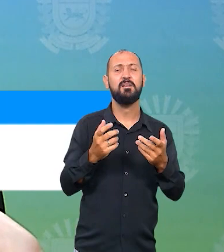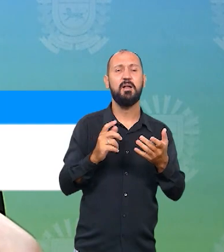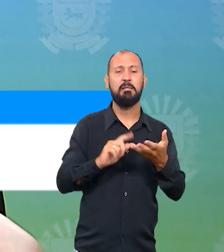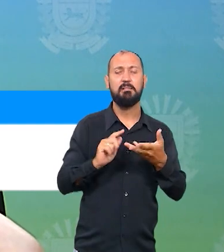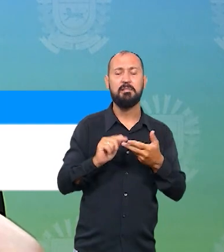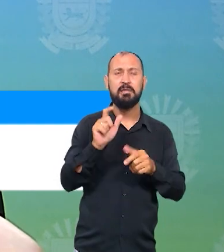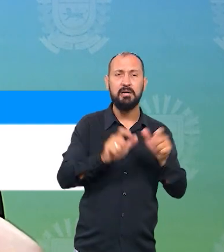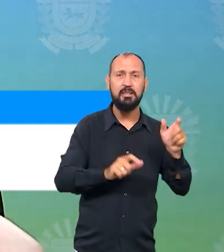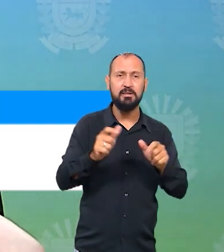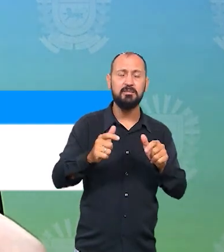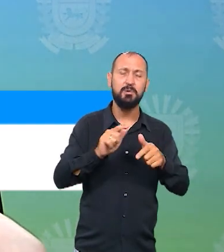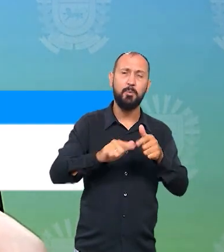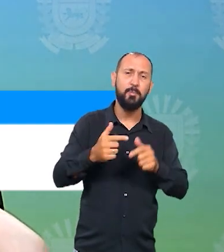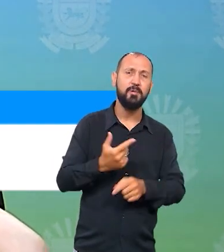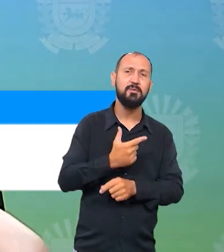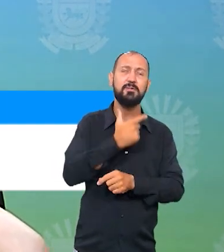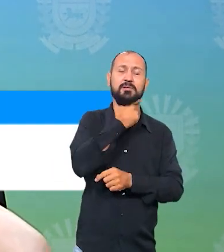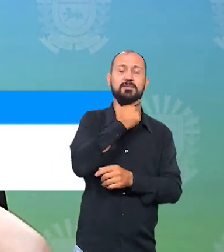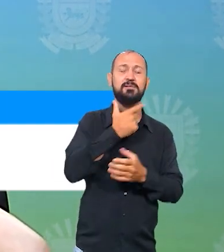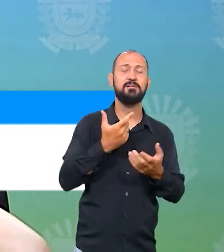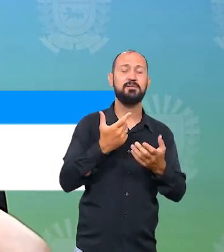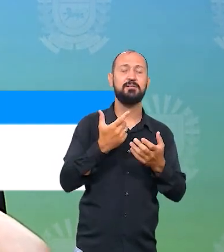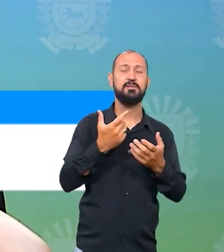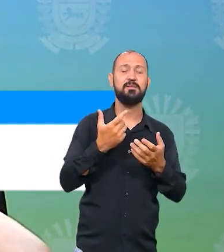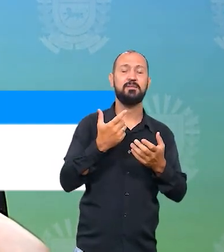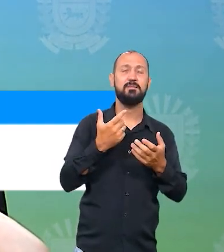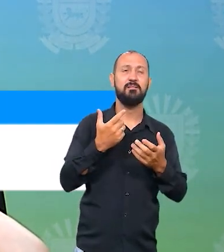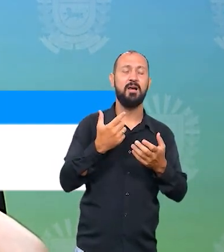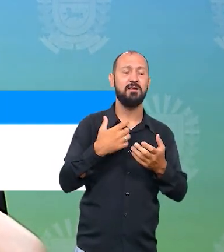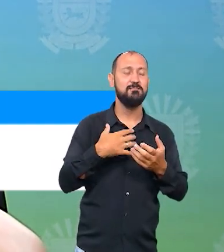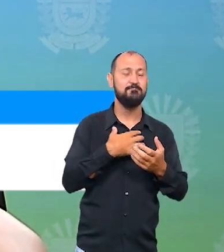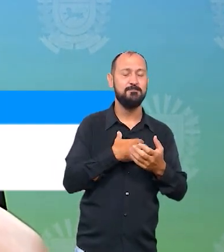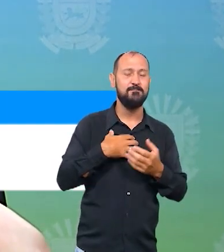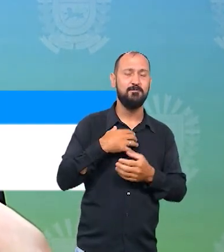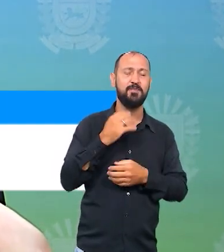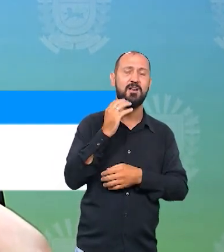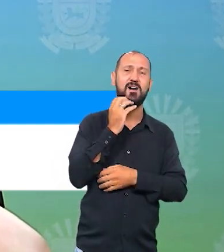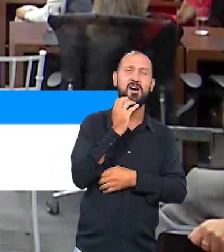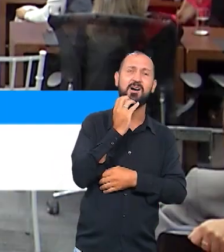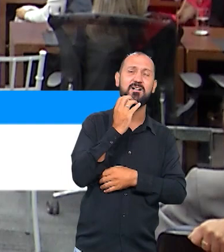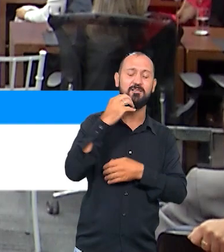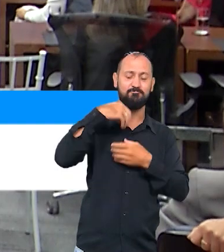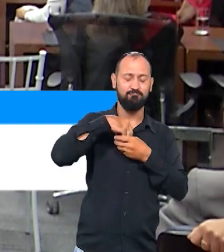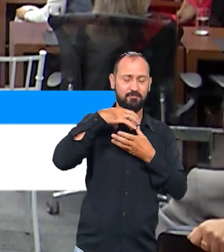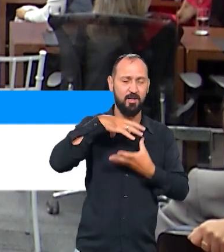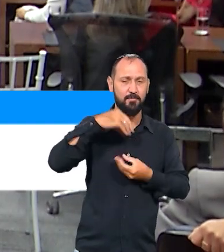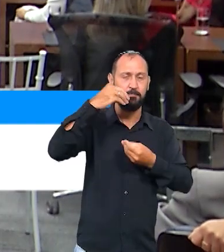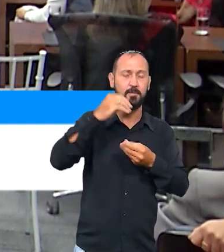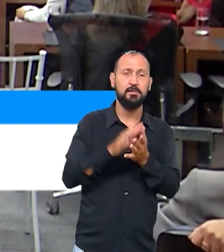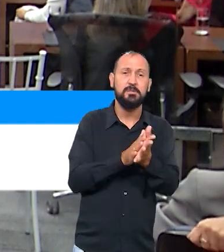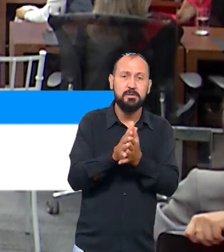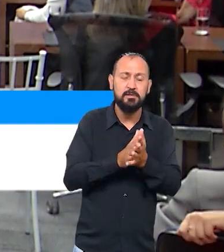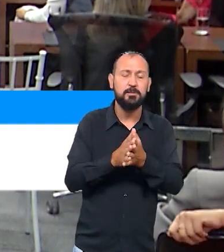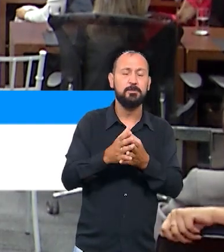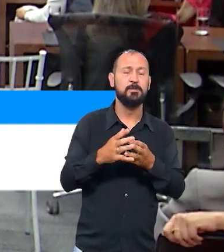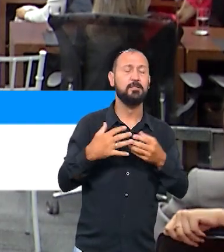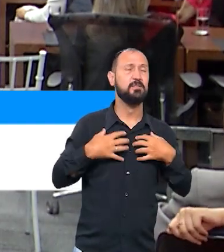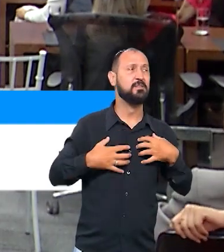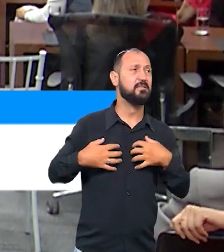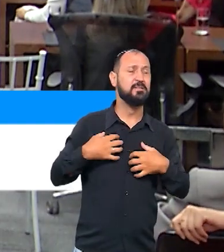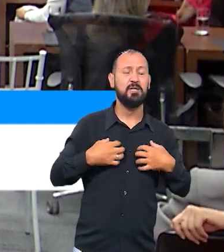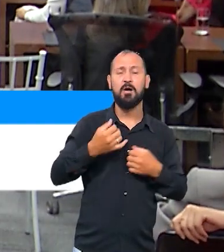todas essas crises elas acabam fragilizando emocionalmente as pessoas. Ansiedade,